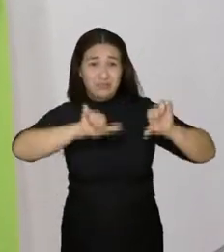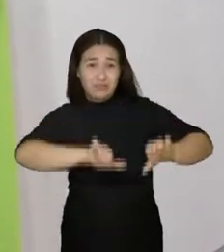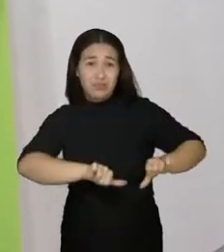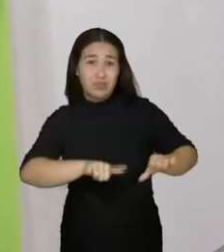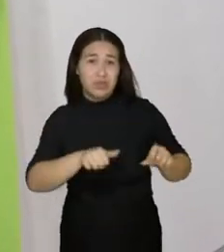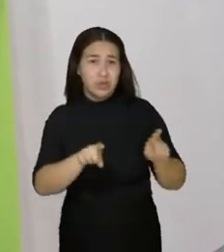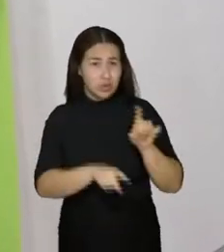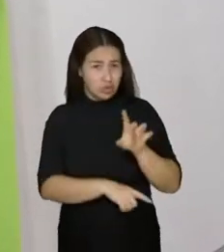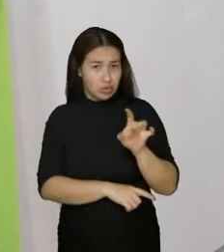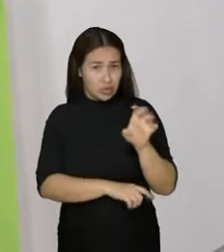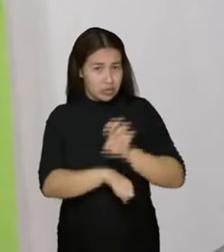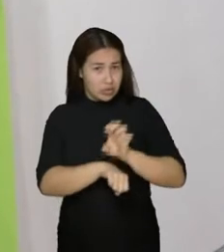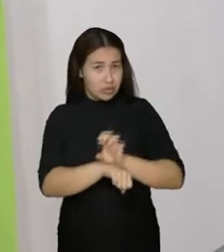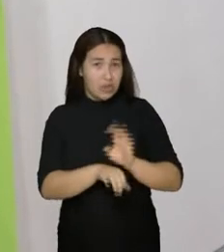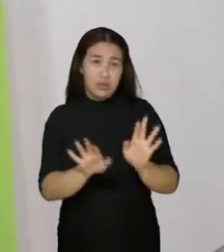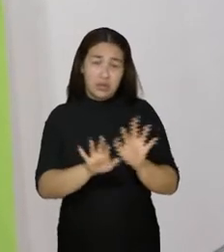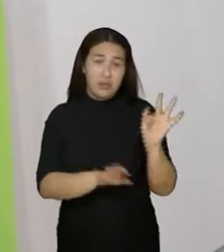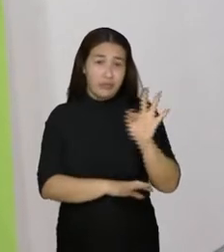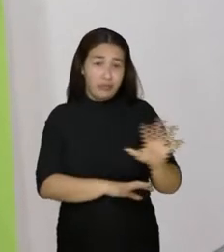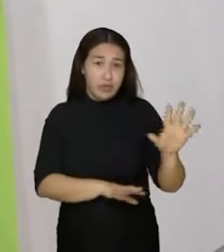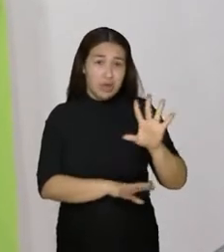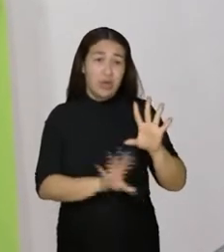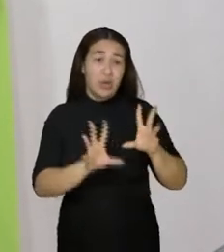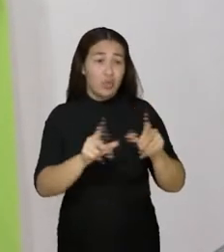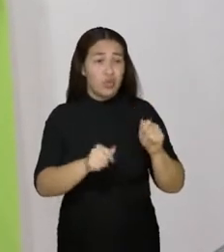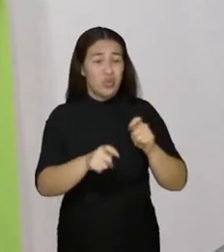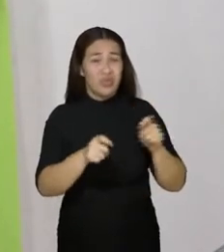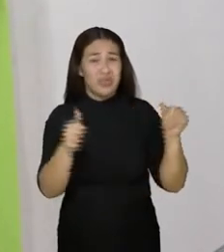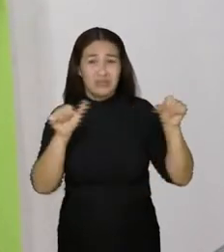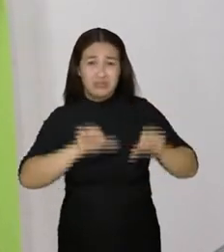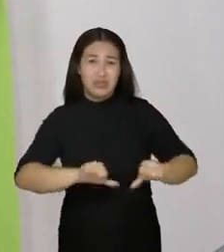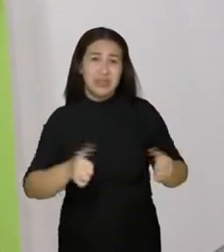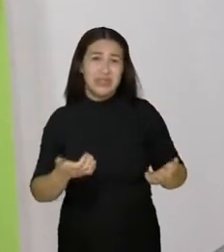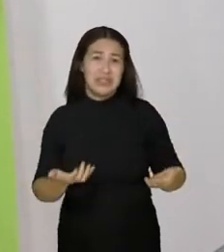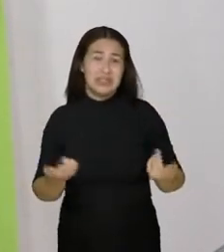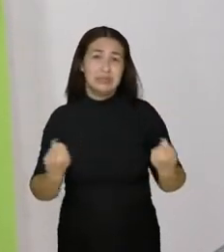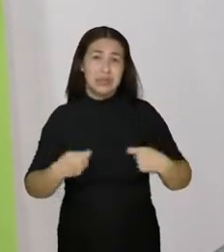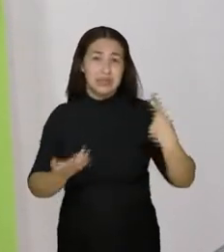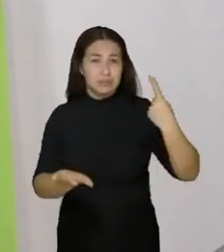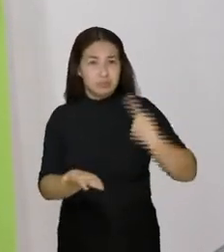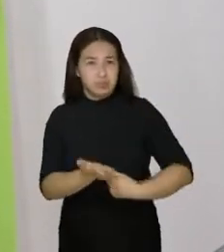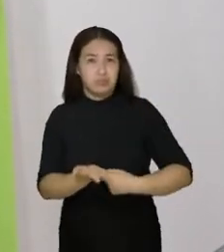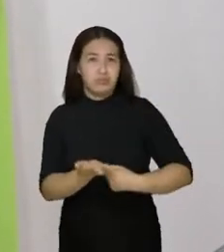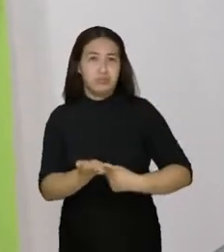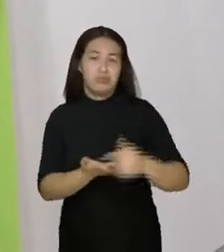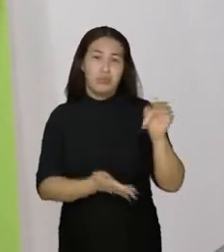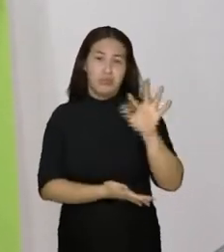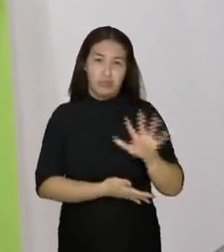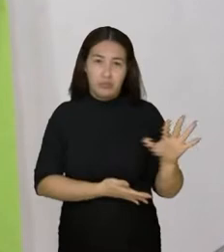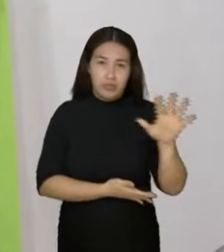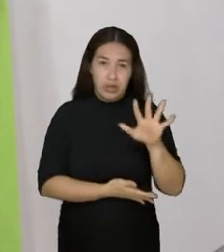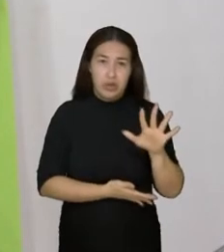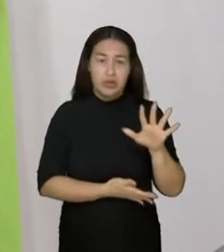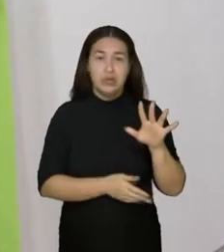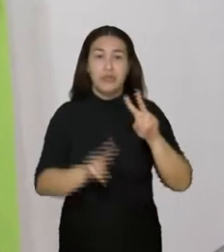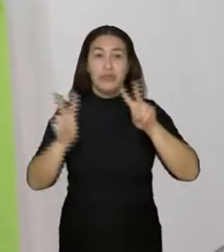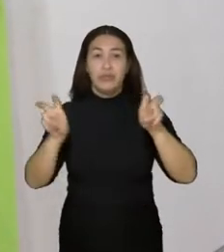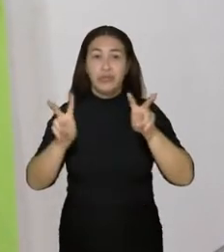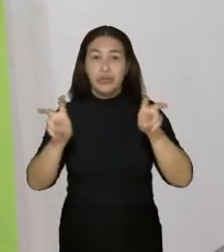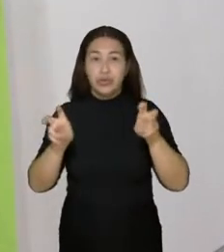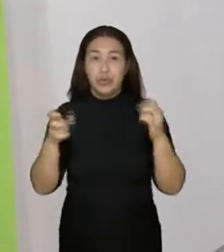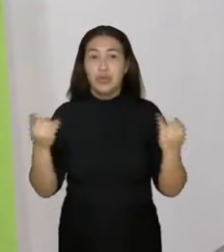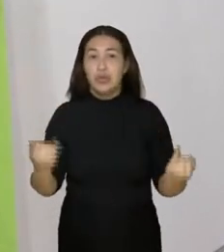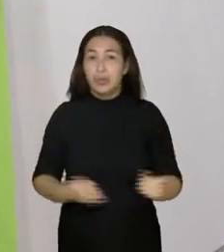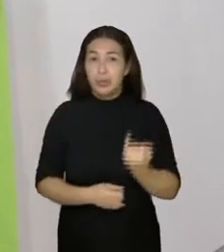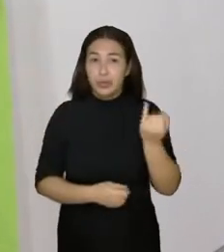e lá Queremos estar lutando nessa perspectiva o pacto federativo questões fundamentais de reforma